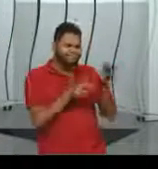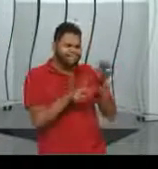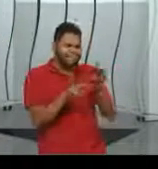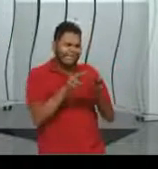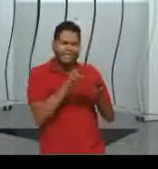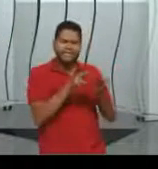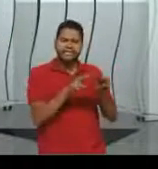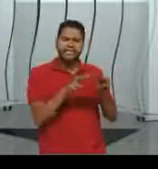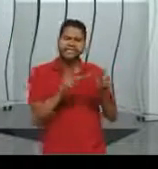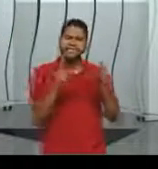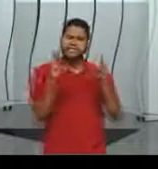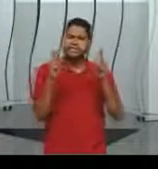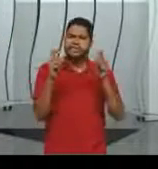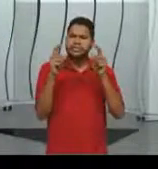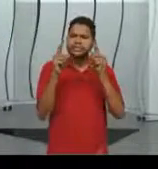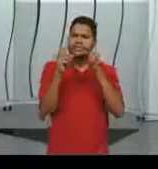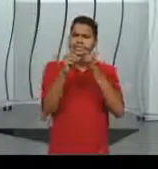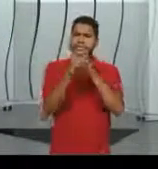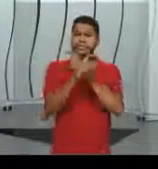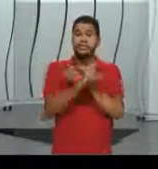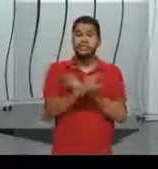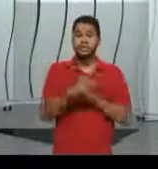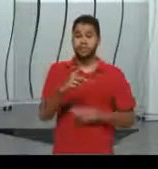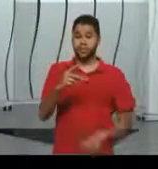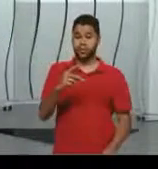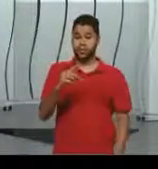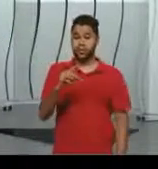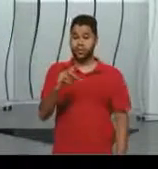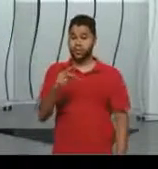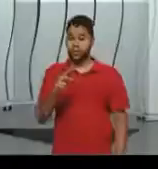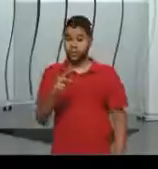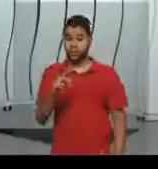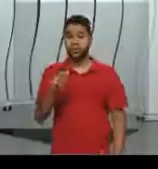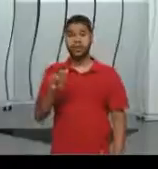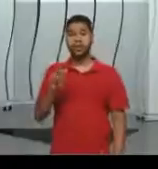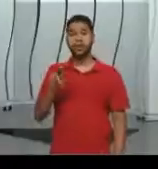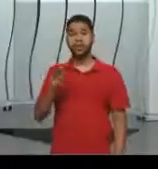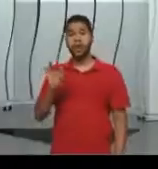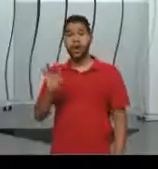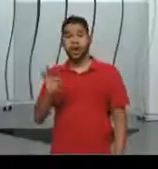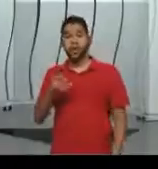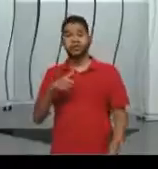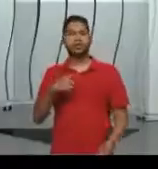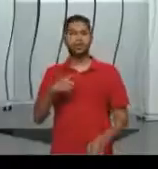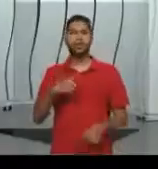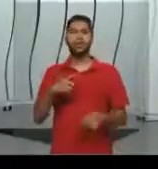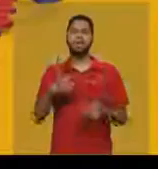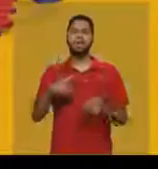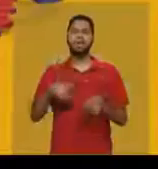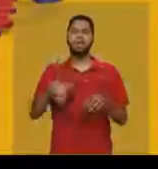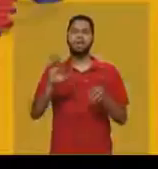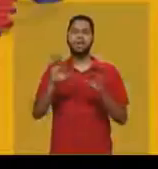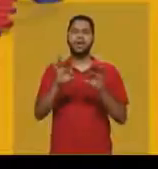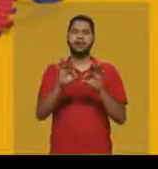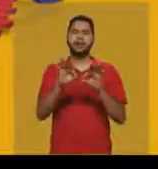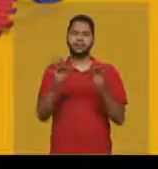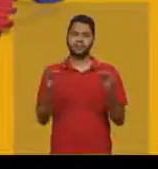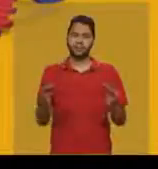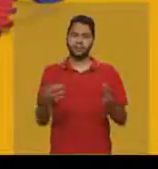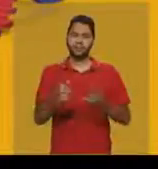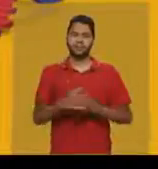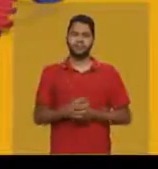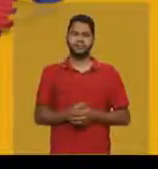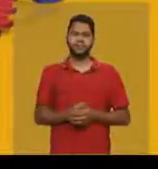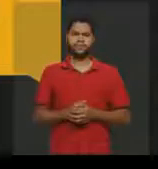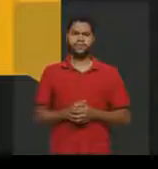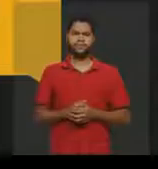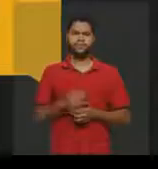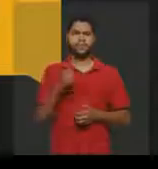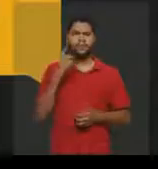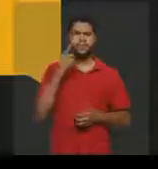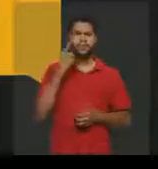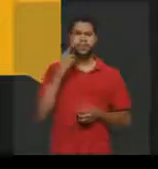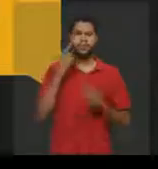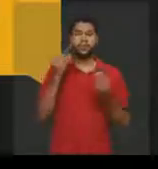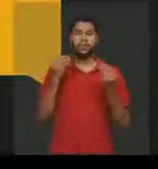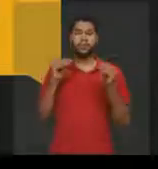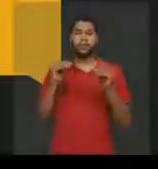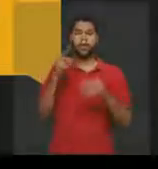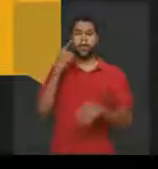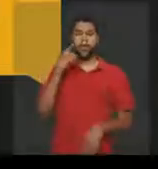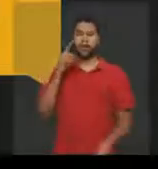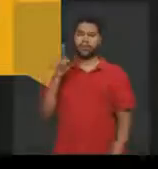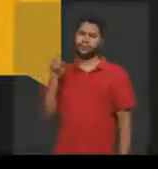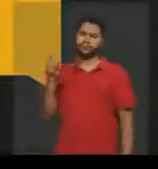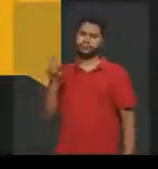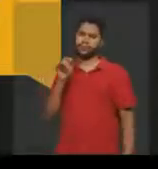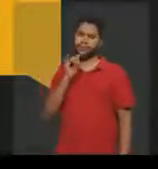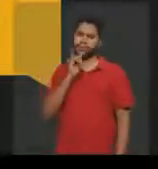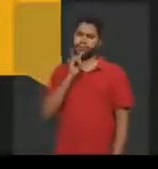Então, entra a pop art trazendo o figurativo. Ele vai trazer formas simples. Deixa eu ver se eu coloquei aqui para vocês.